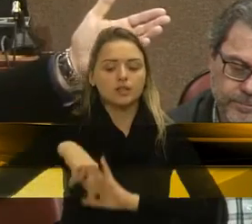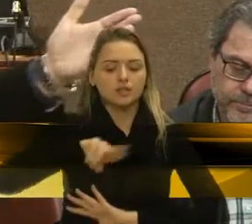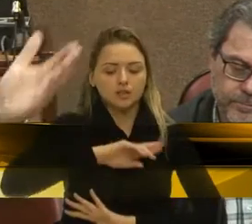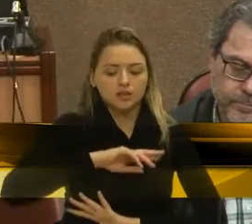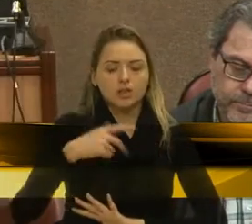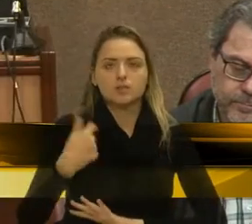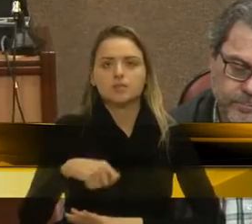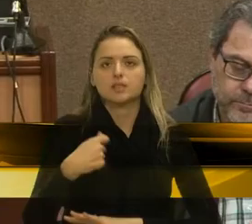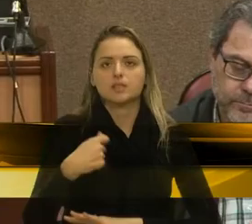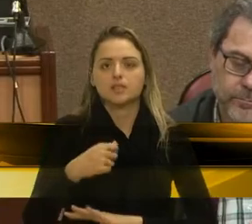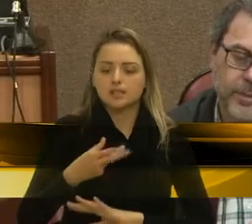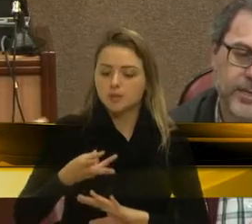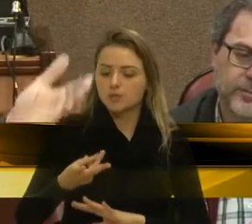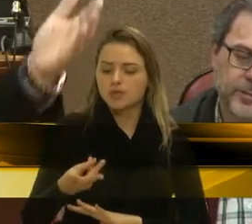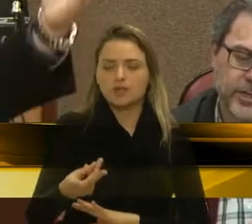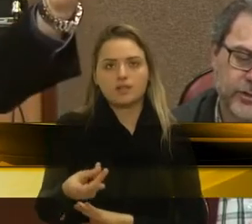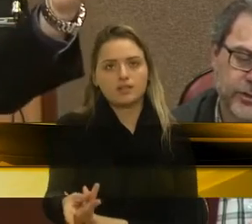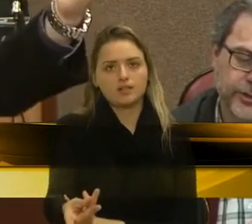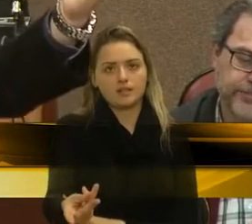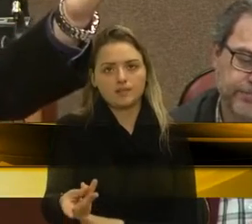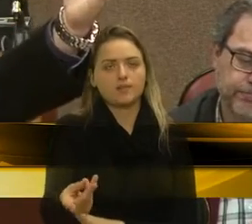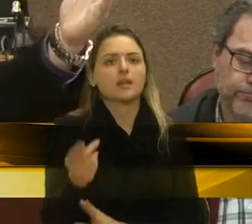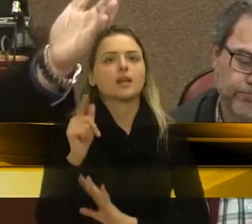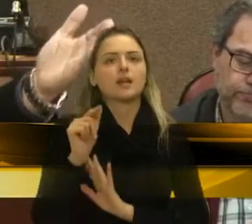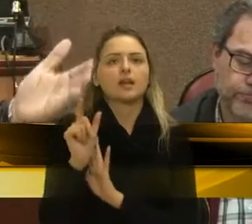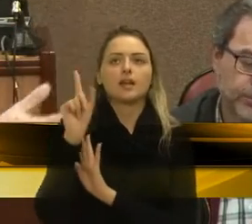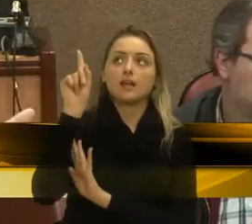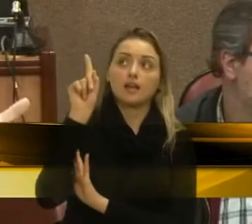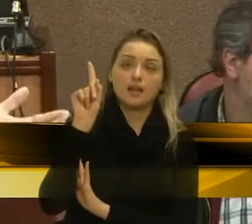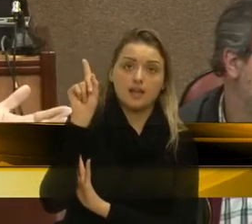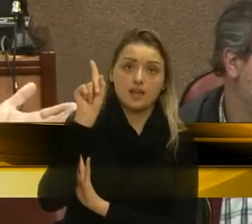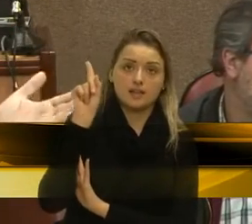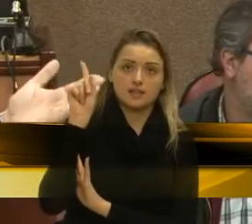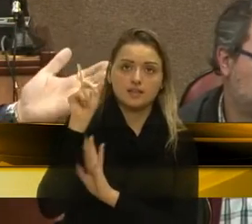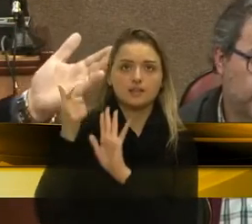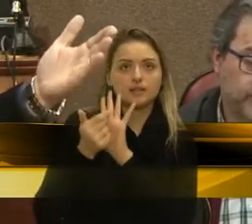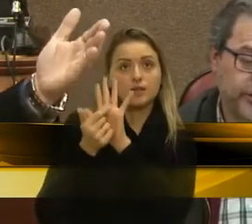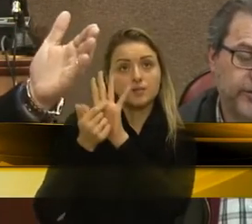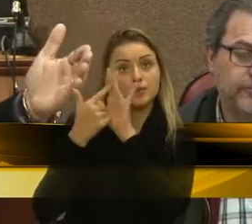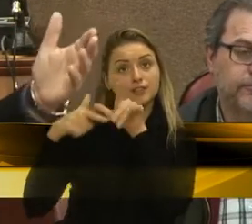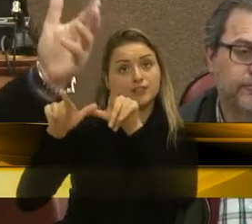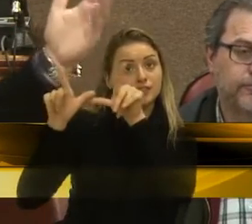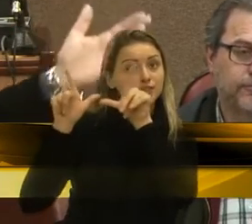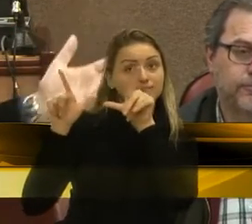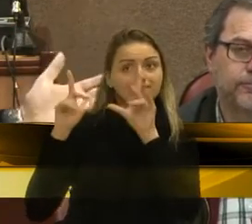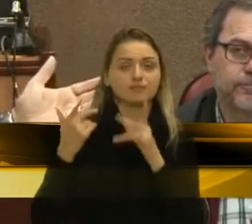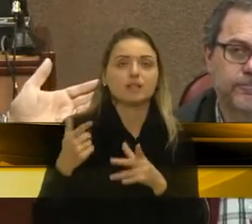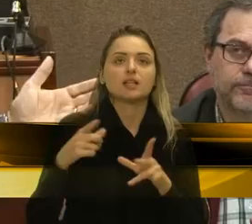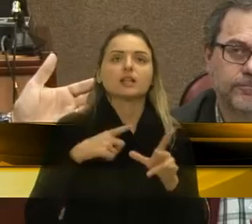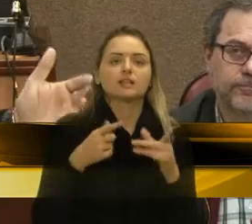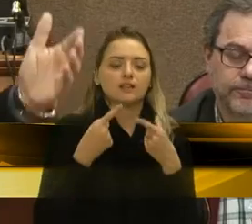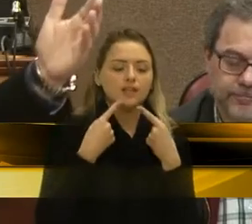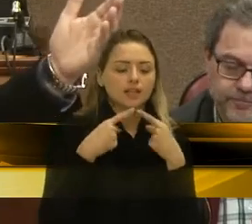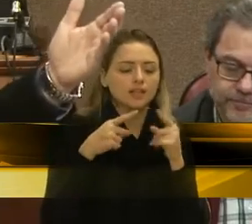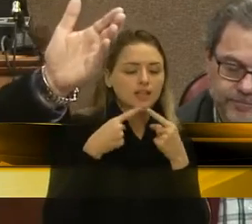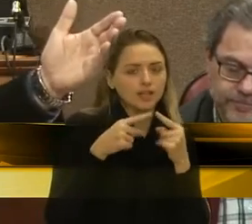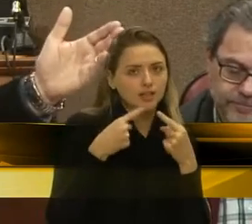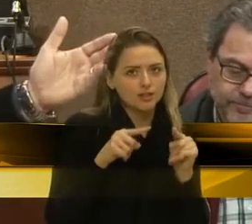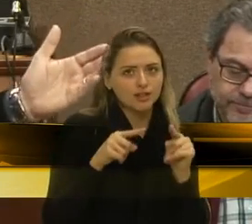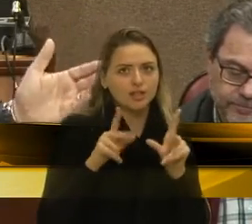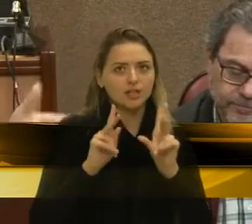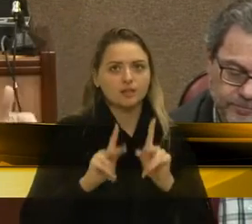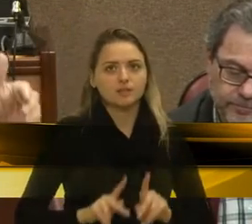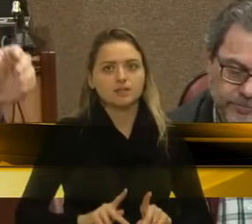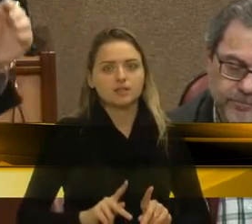precisamos perenizar. Esta é uma figura estilizada, inclusive eu fui criticado por uma pessoa no